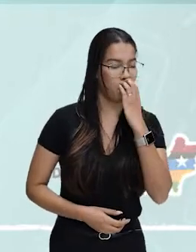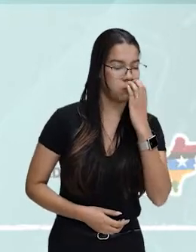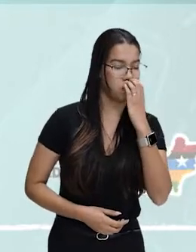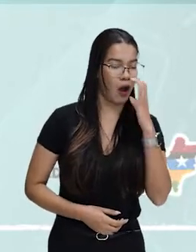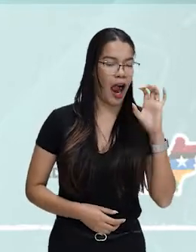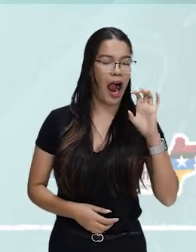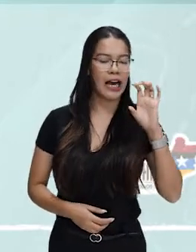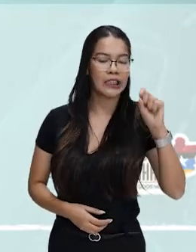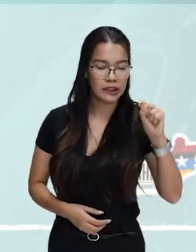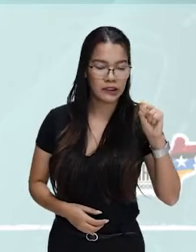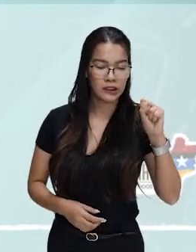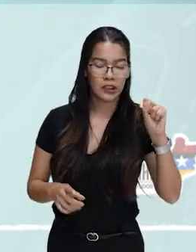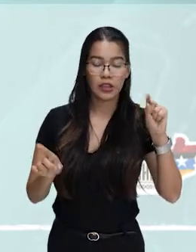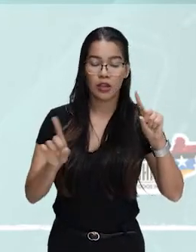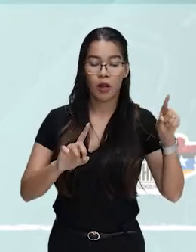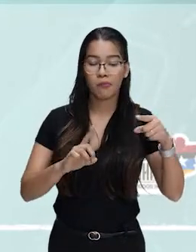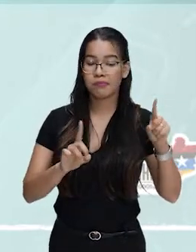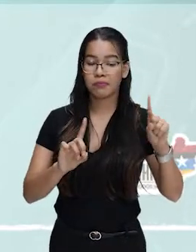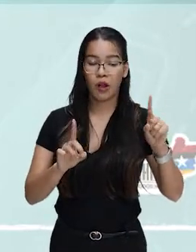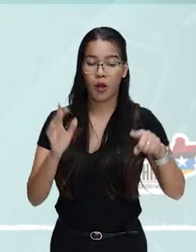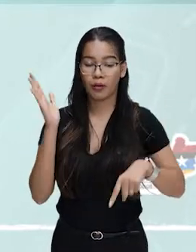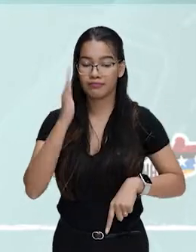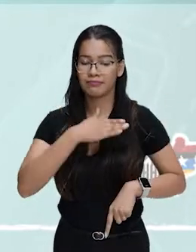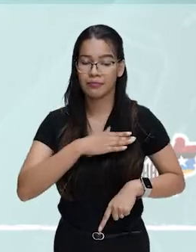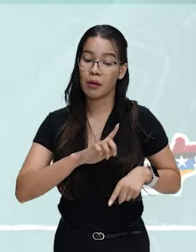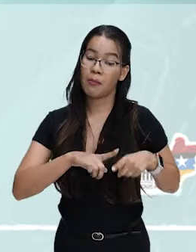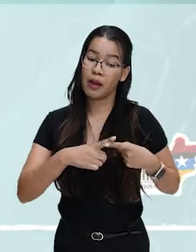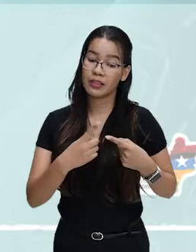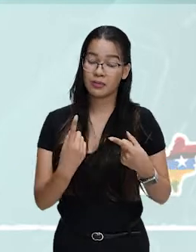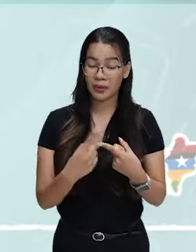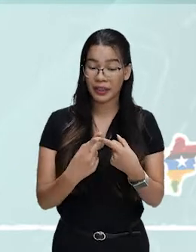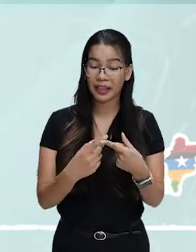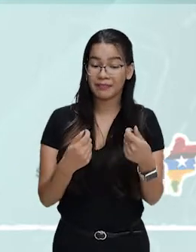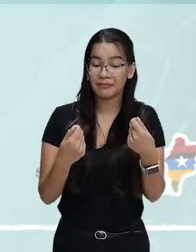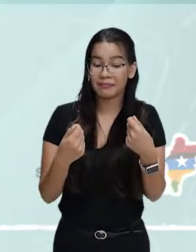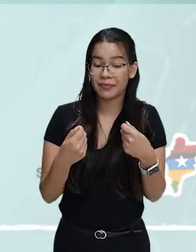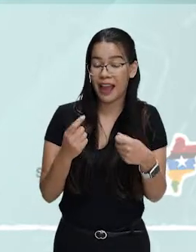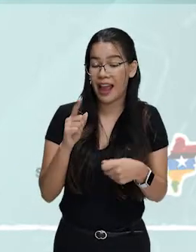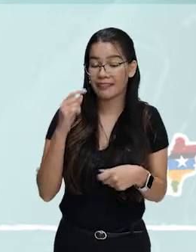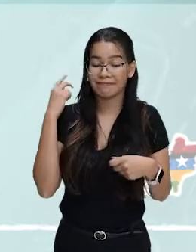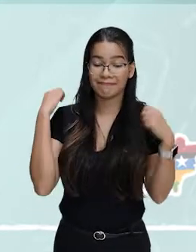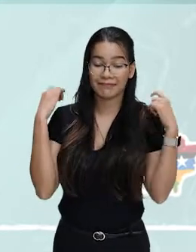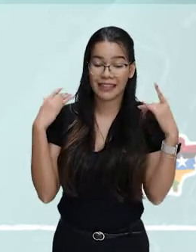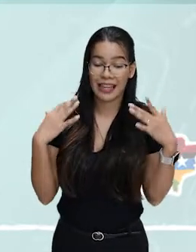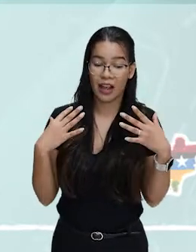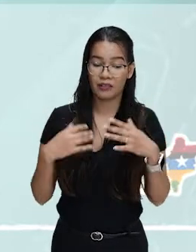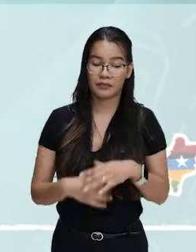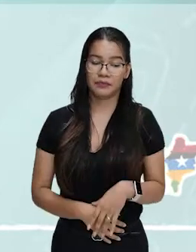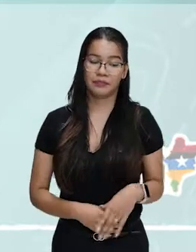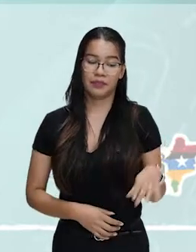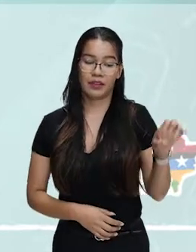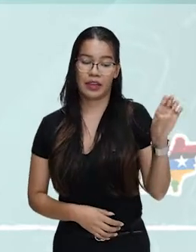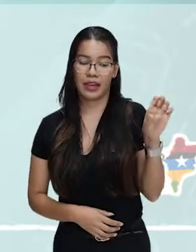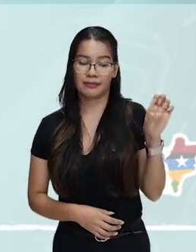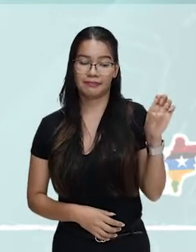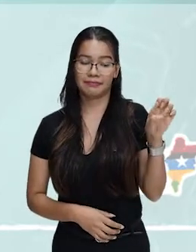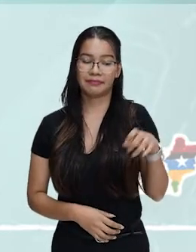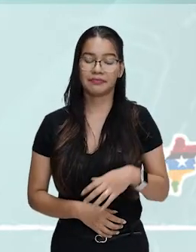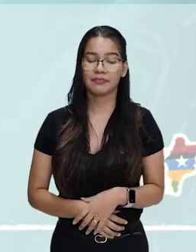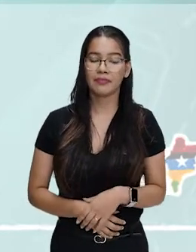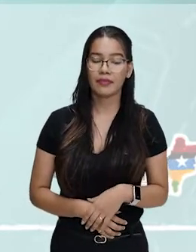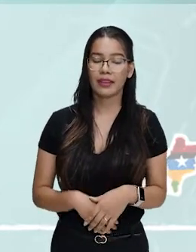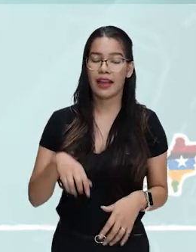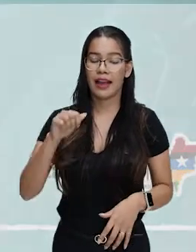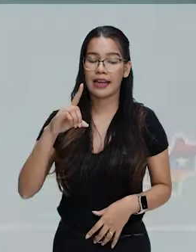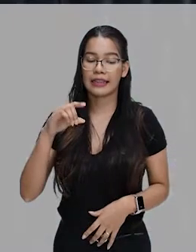Adão comeu a maçã e nossos dentes até hoje doem. Olha, eu gostei dessa